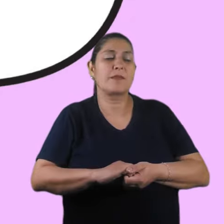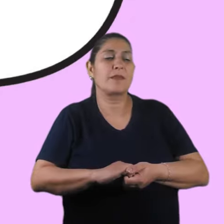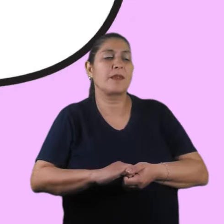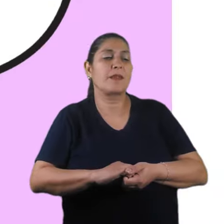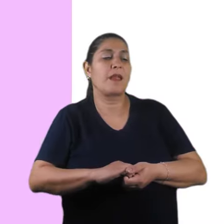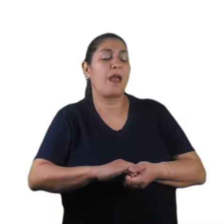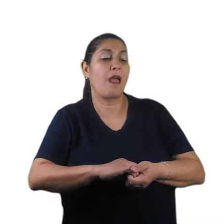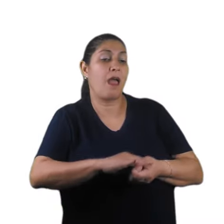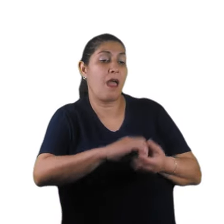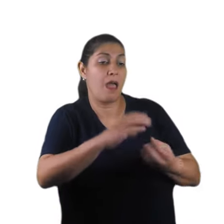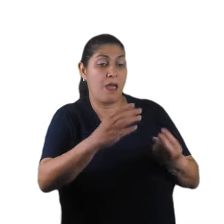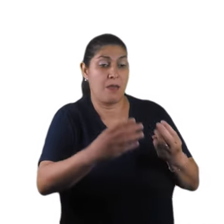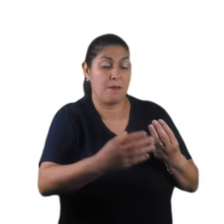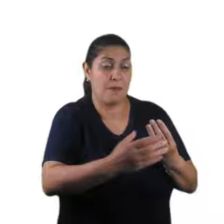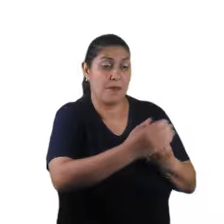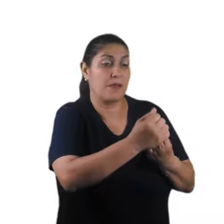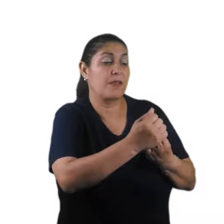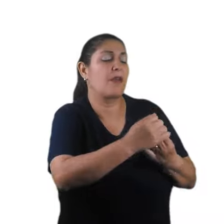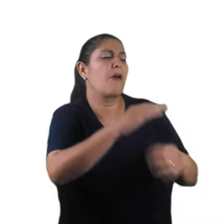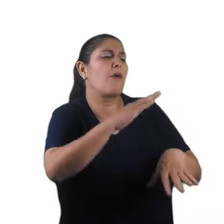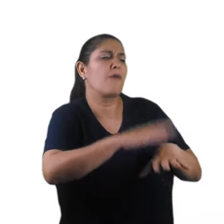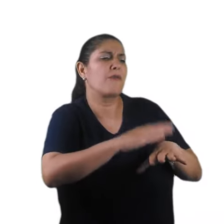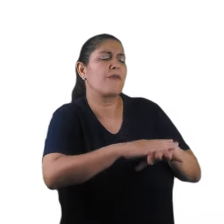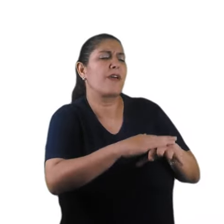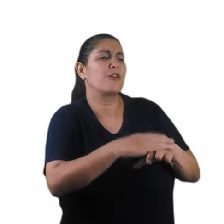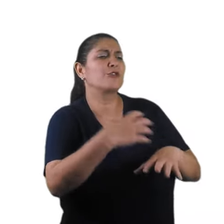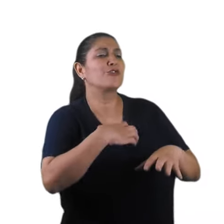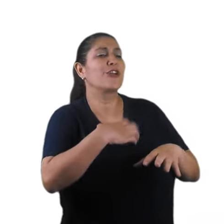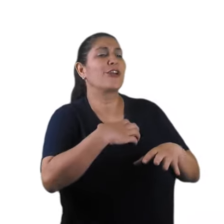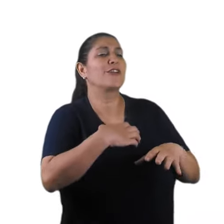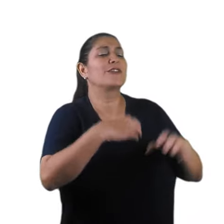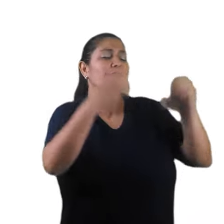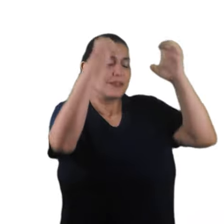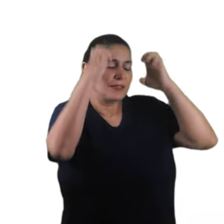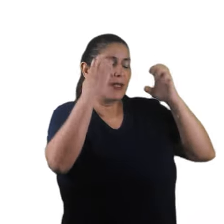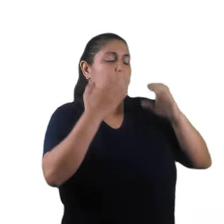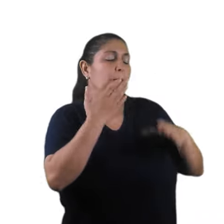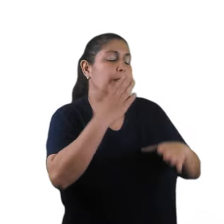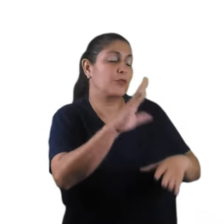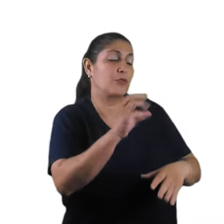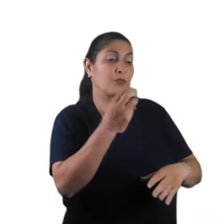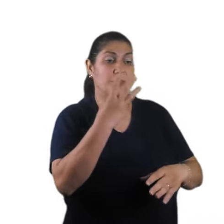morrerei. E Mardoqueu fez conforme Ester pediu.